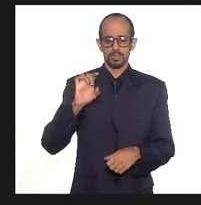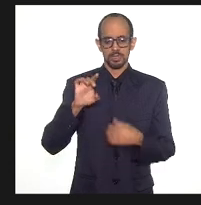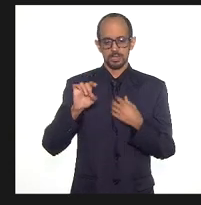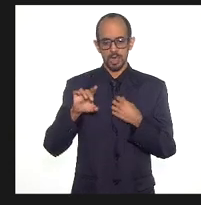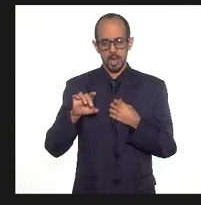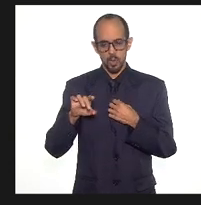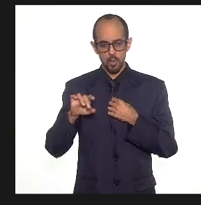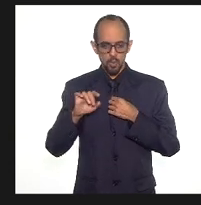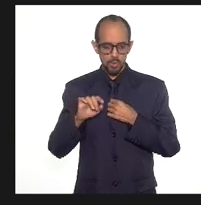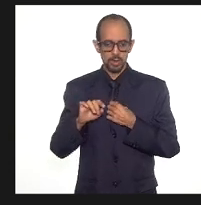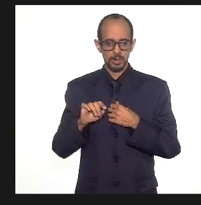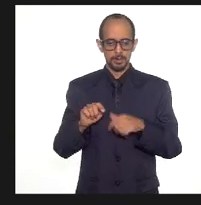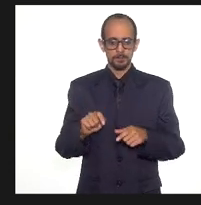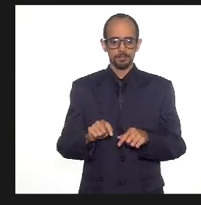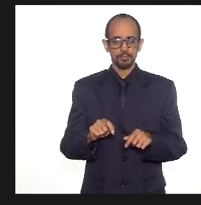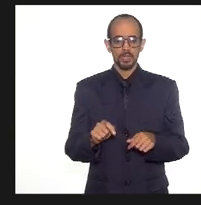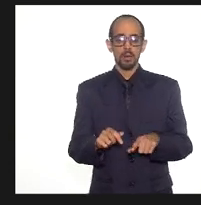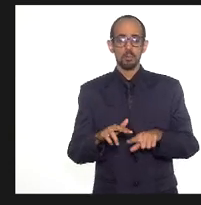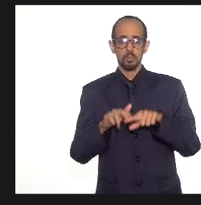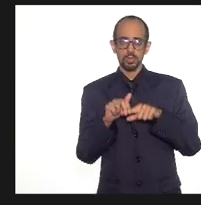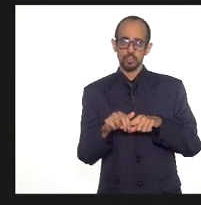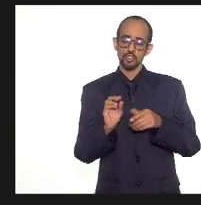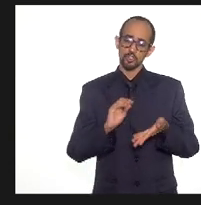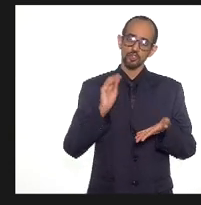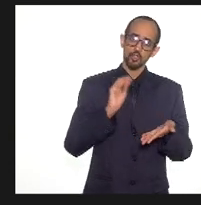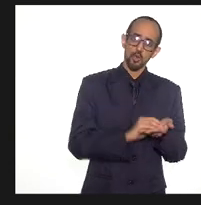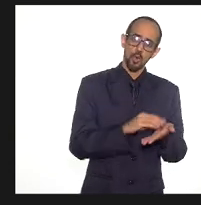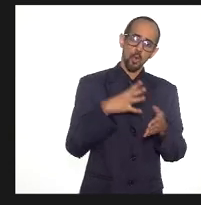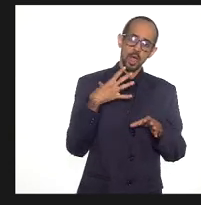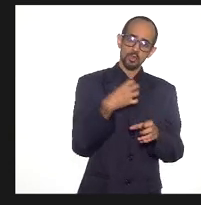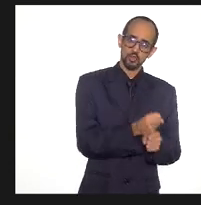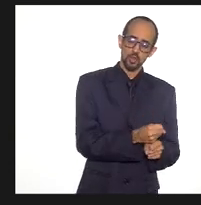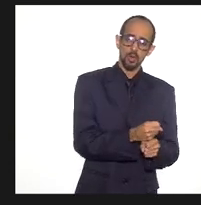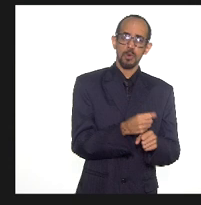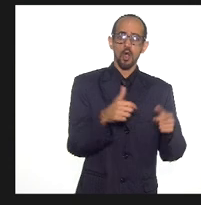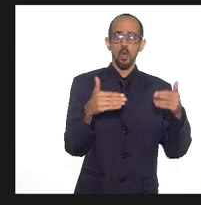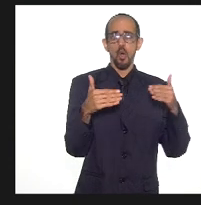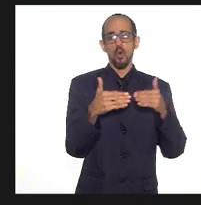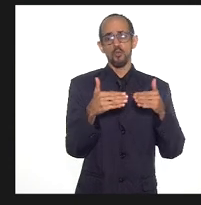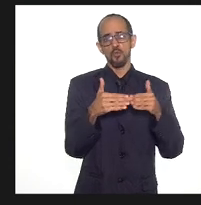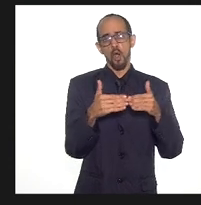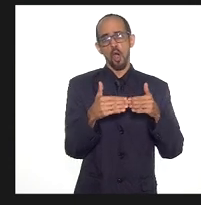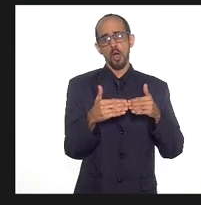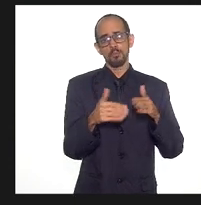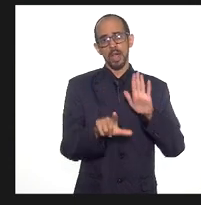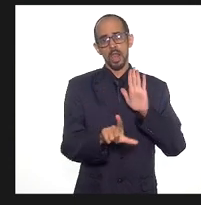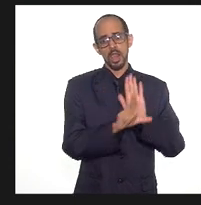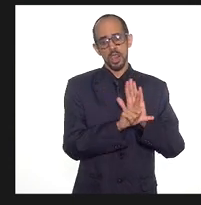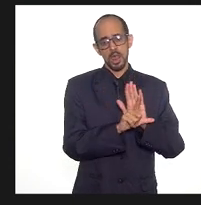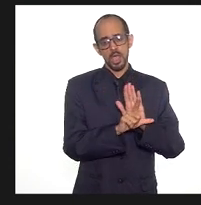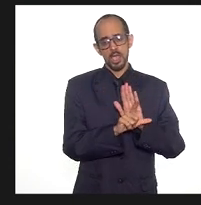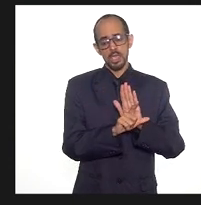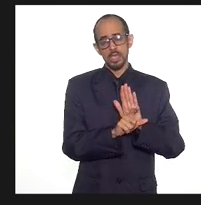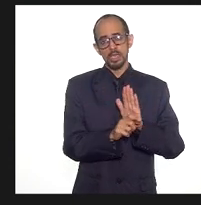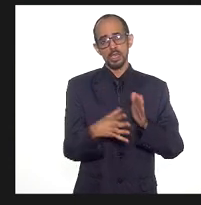A eles imputamos os encargos devidos de acordo com a legislação e recolhemos o valor de